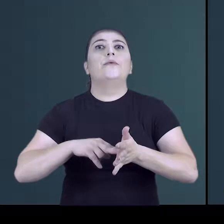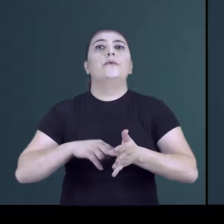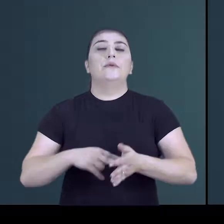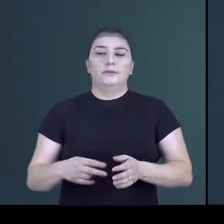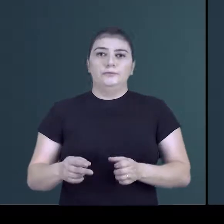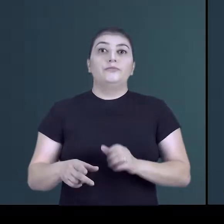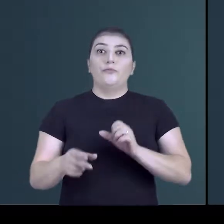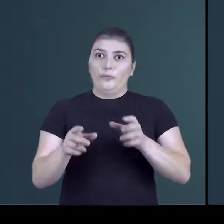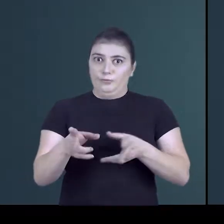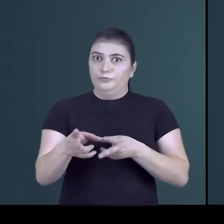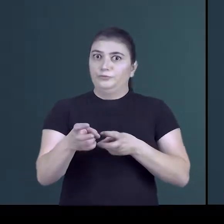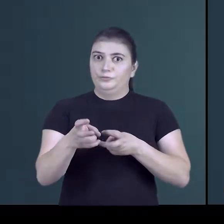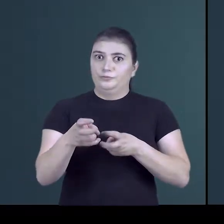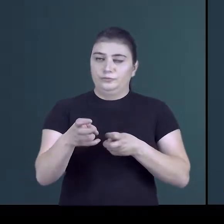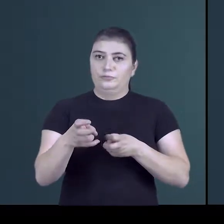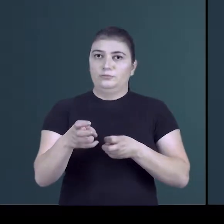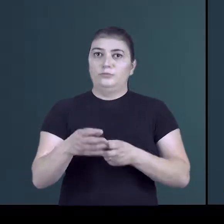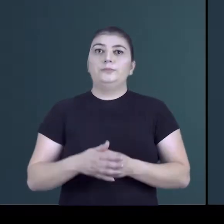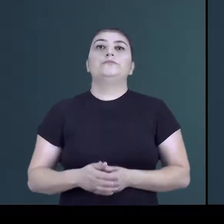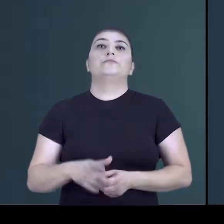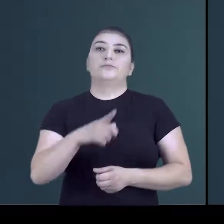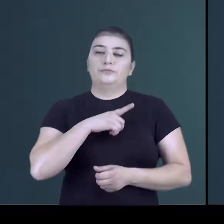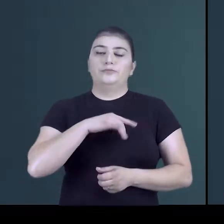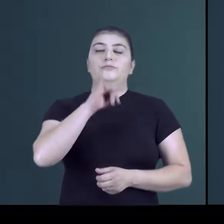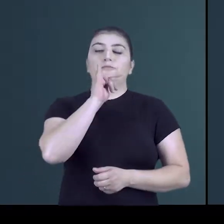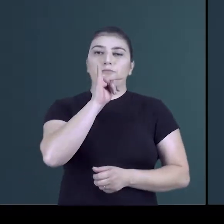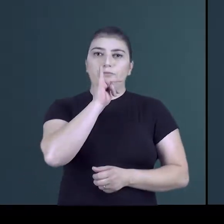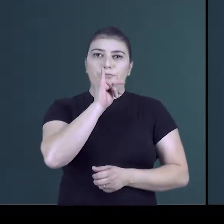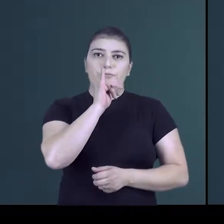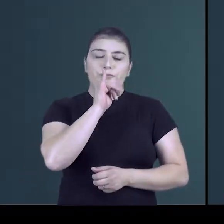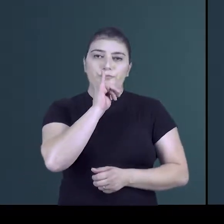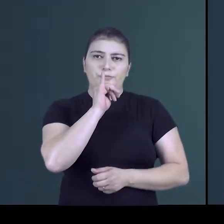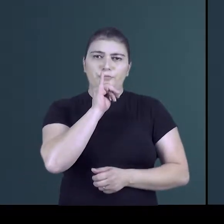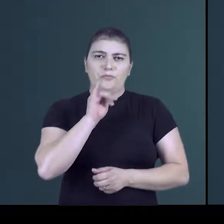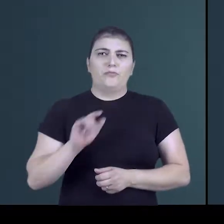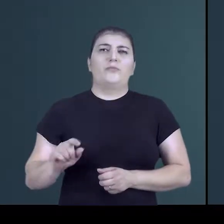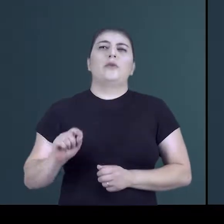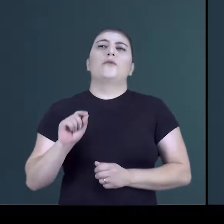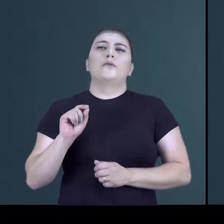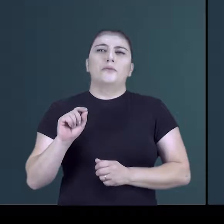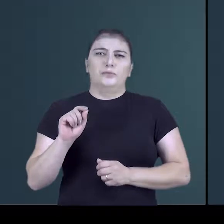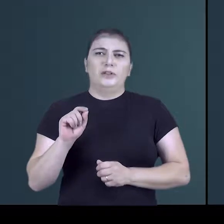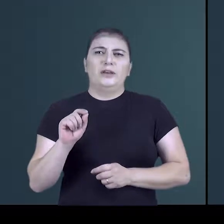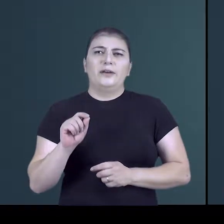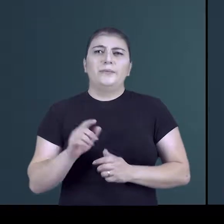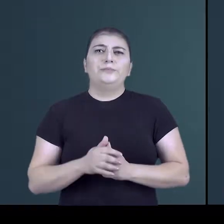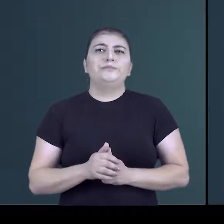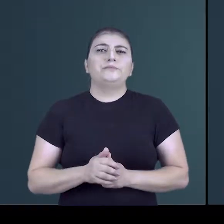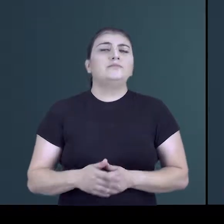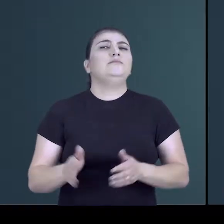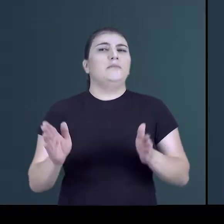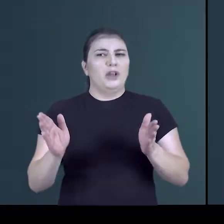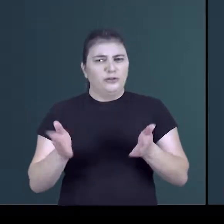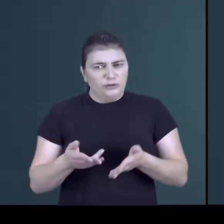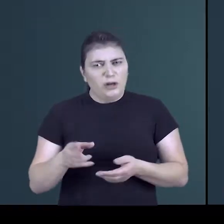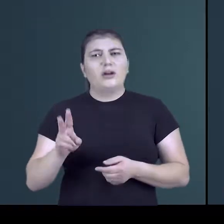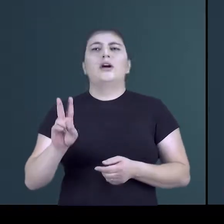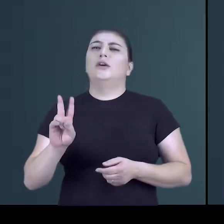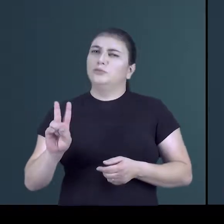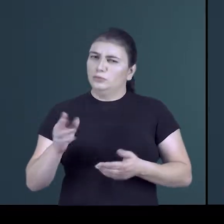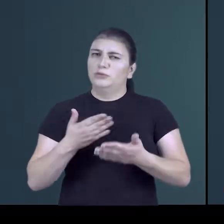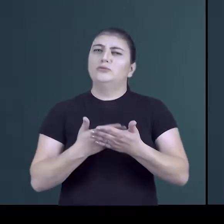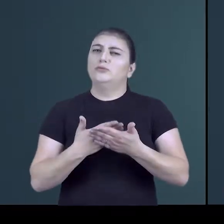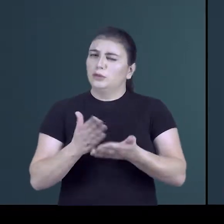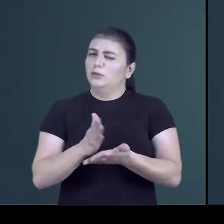que aqui no quadro separei para vocês alguns exemplos. Por que isso? Porque nós falamos na unidade 2